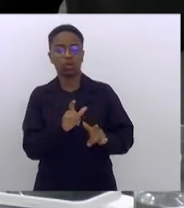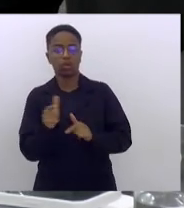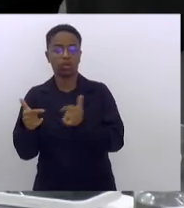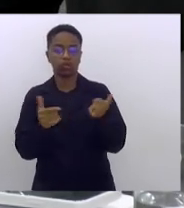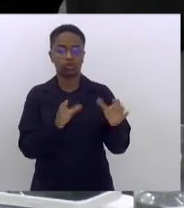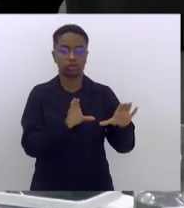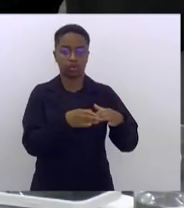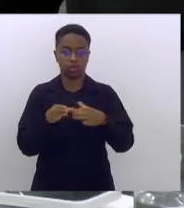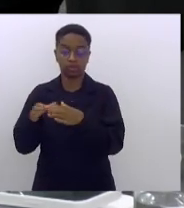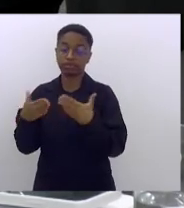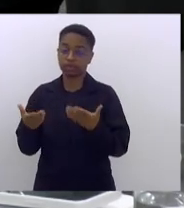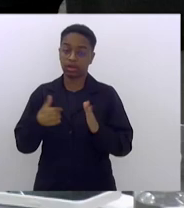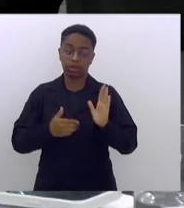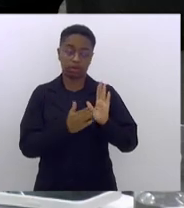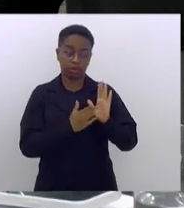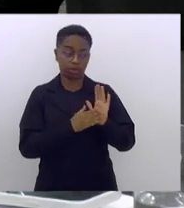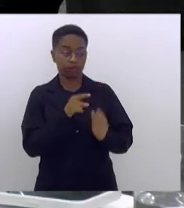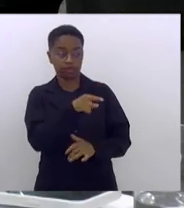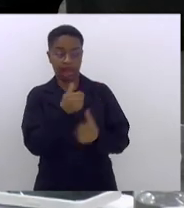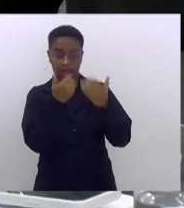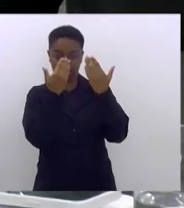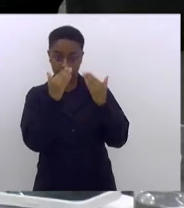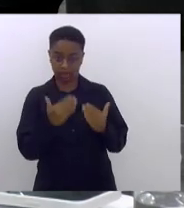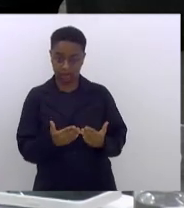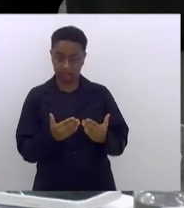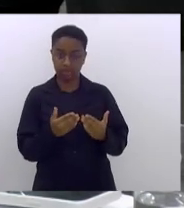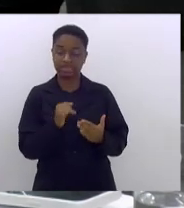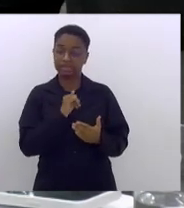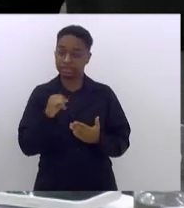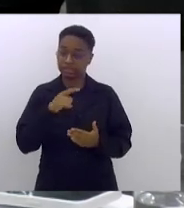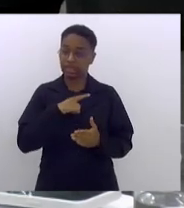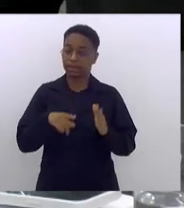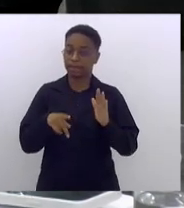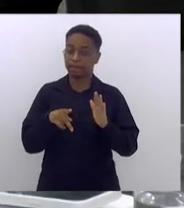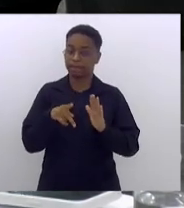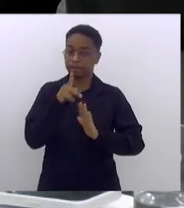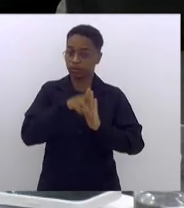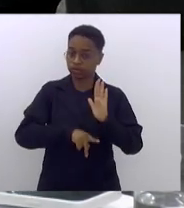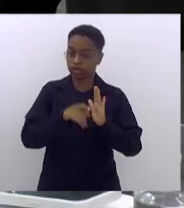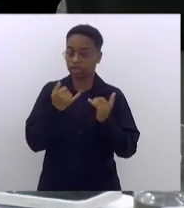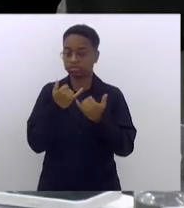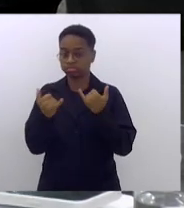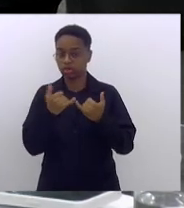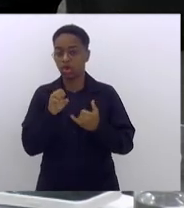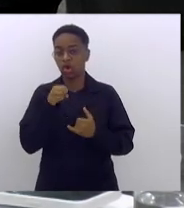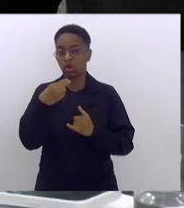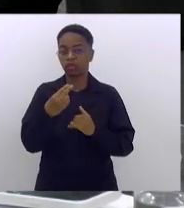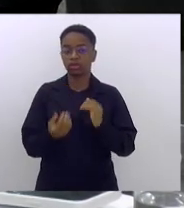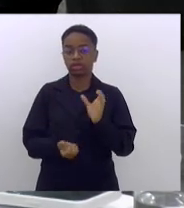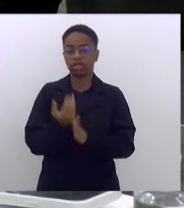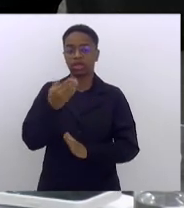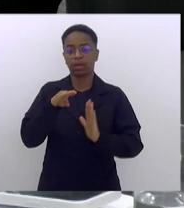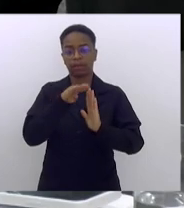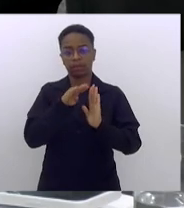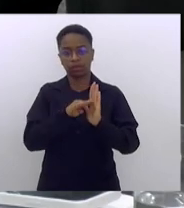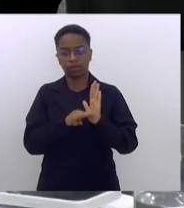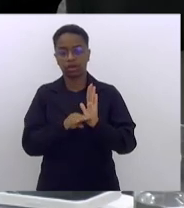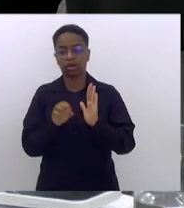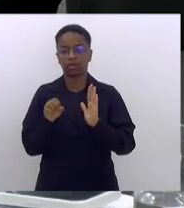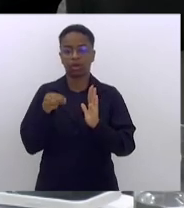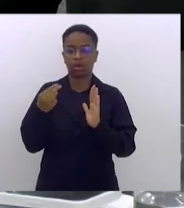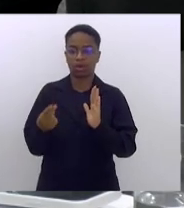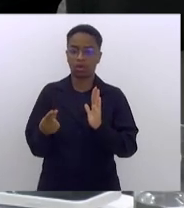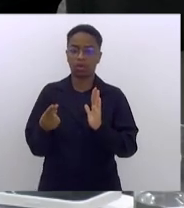a Vossa Excelência e deputado Mink também fazer uma análise. Se há algum projeto similar ou algo que crie um programa ou que tenha